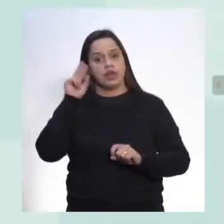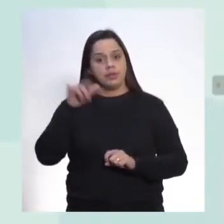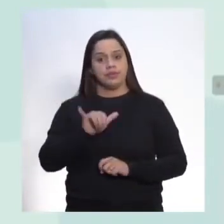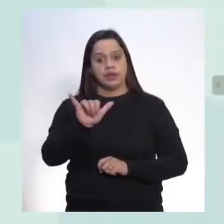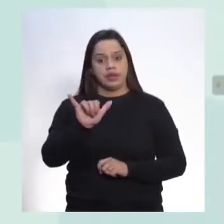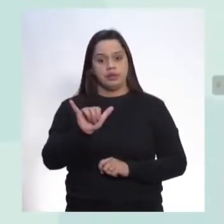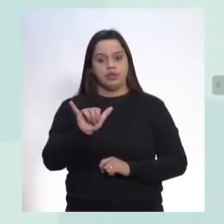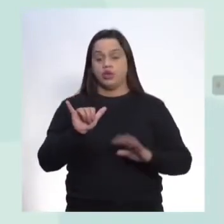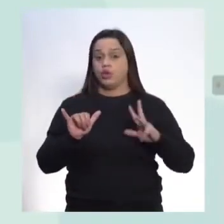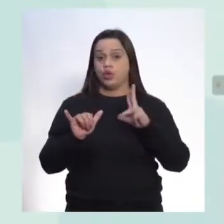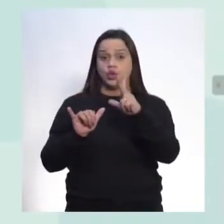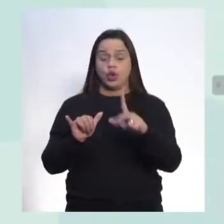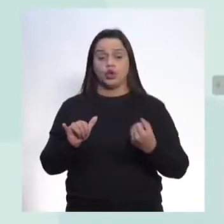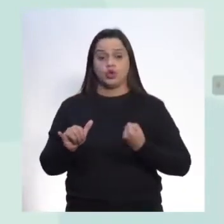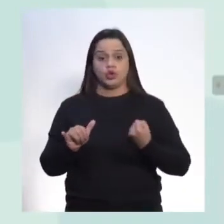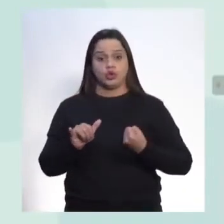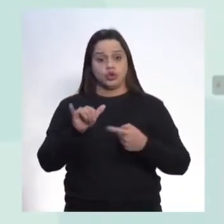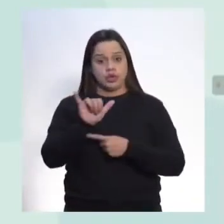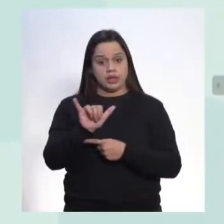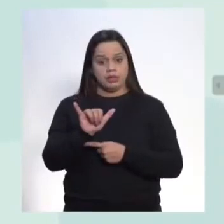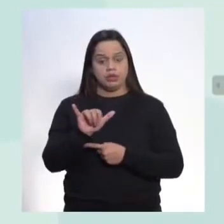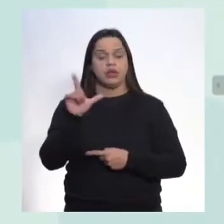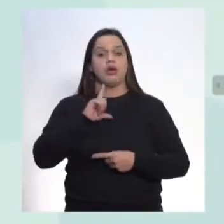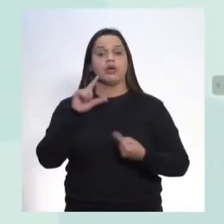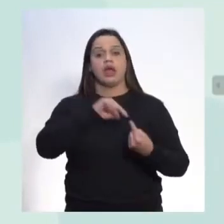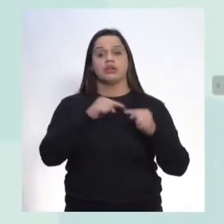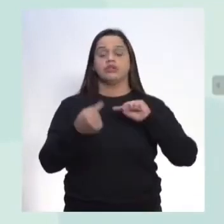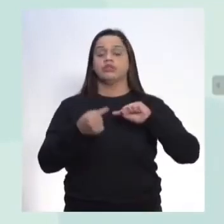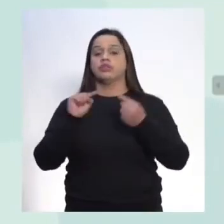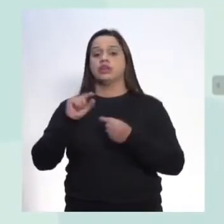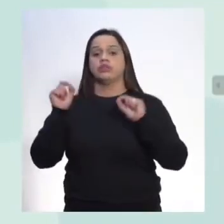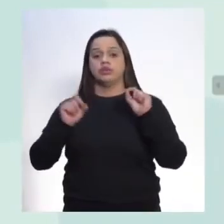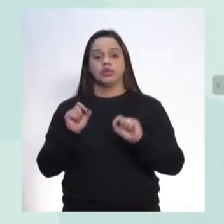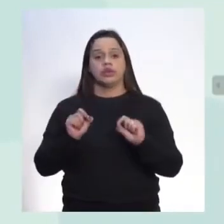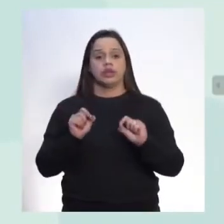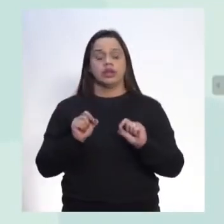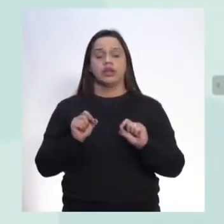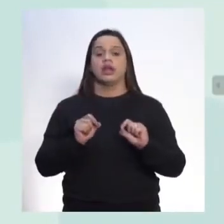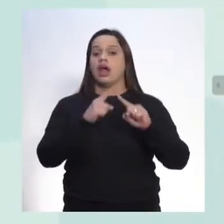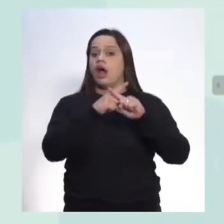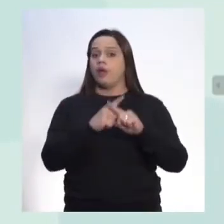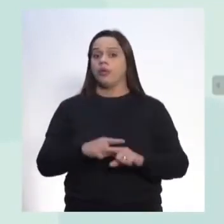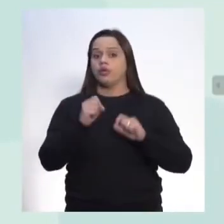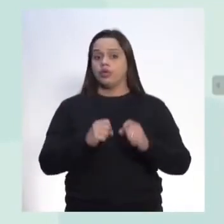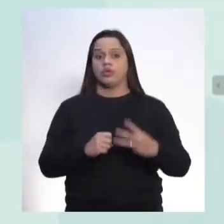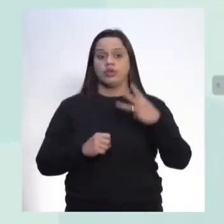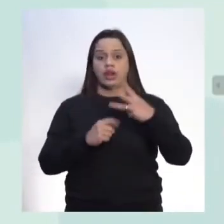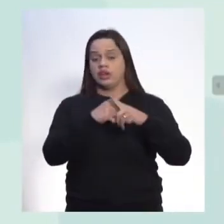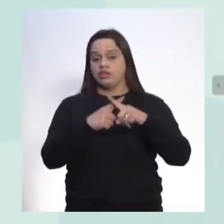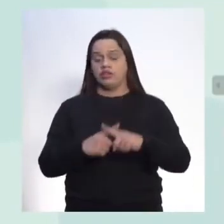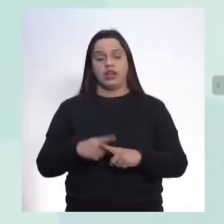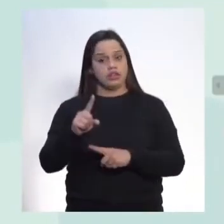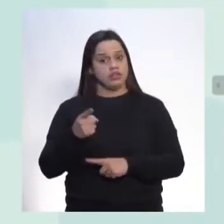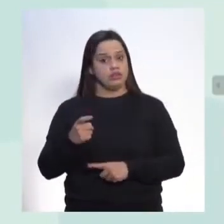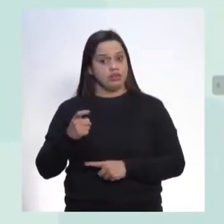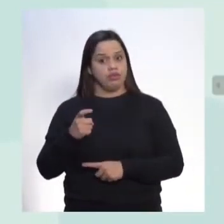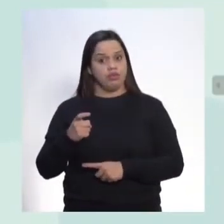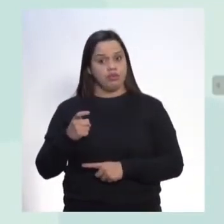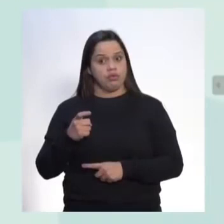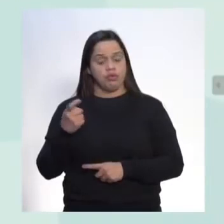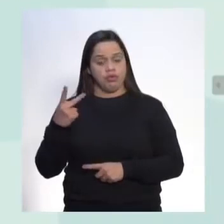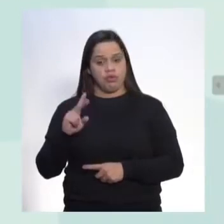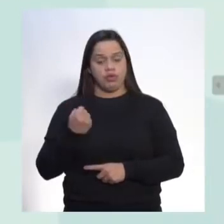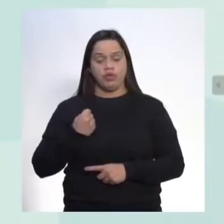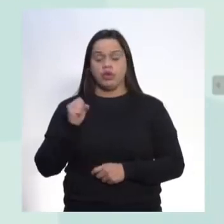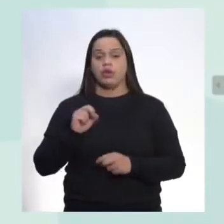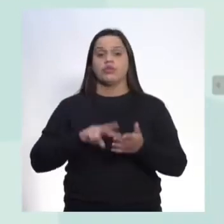todos os valores y, okay? Eles estão associados ao produto de 3 vezes um valor de x. Tá?